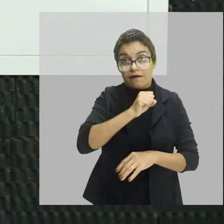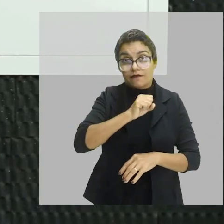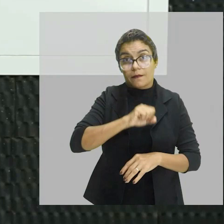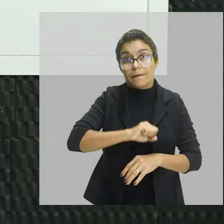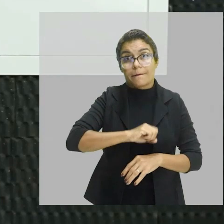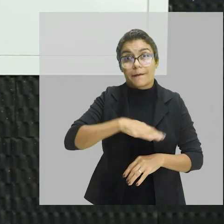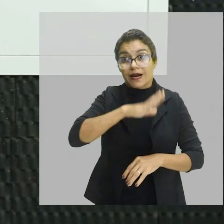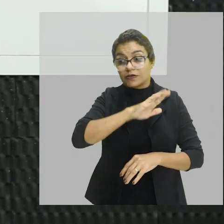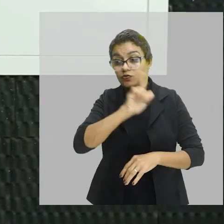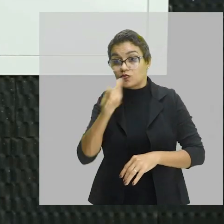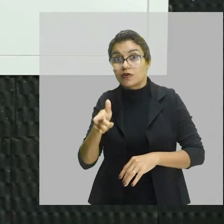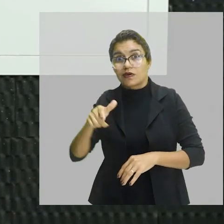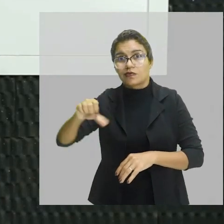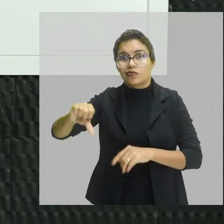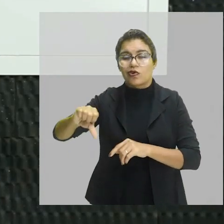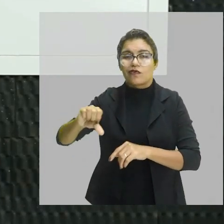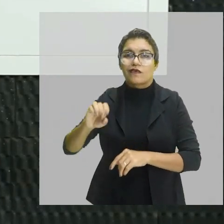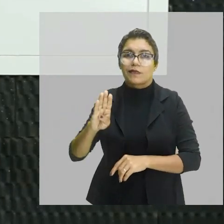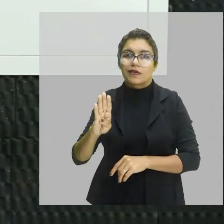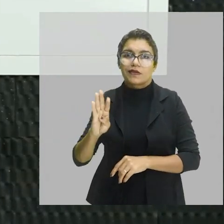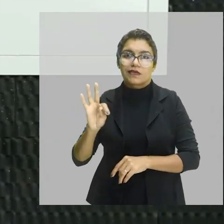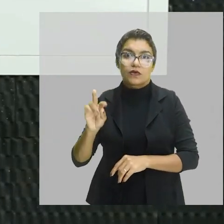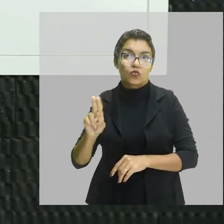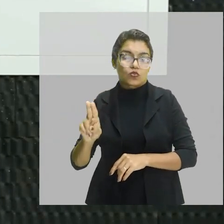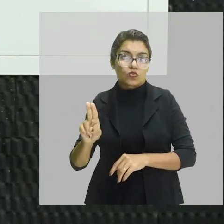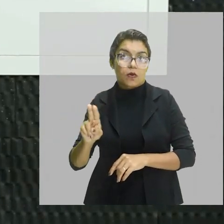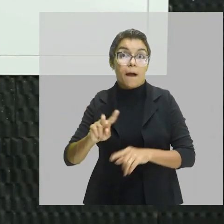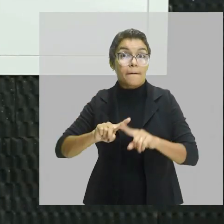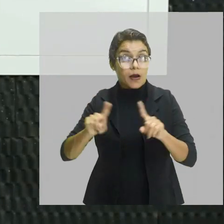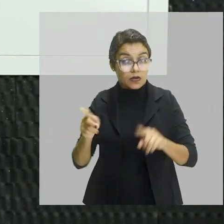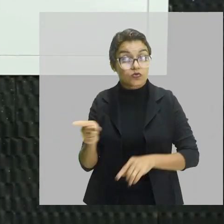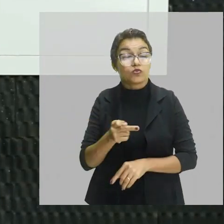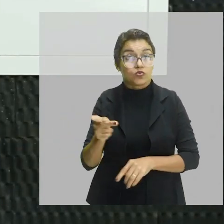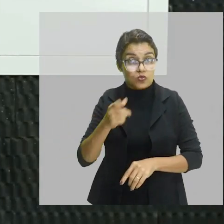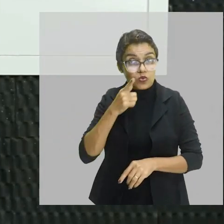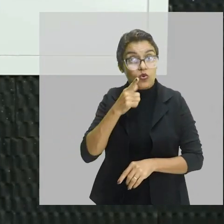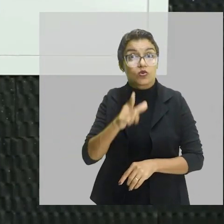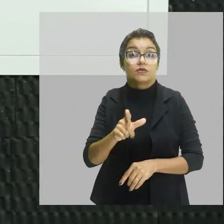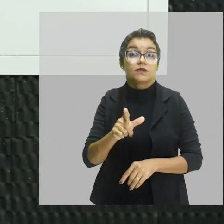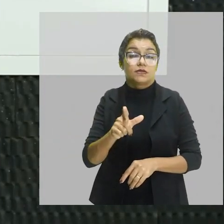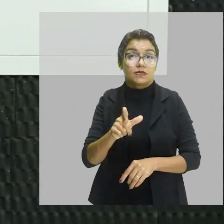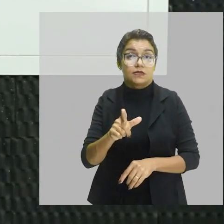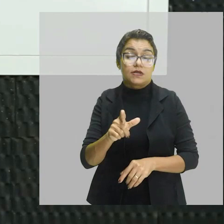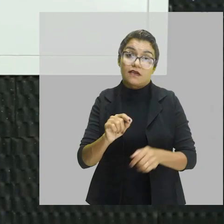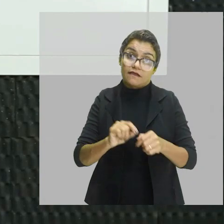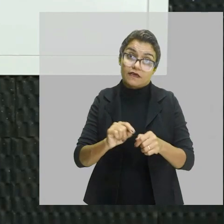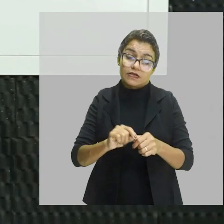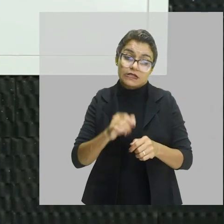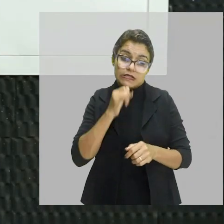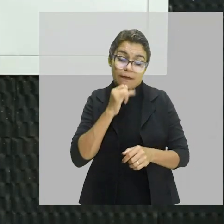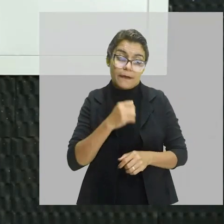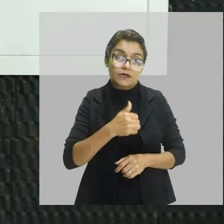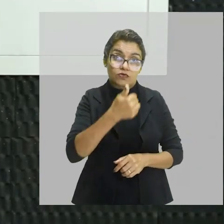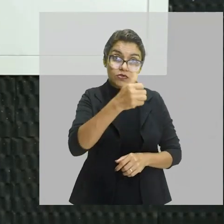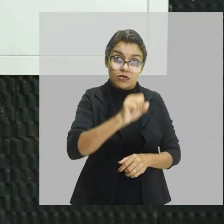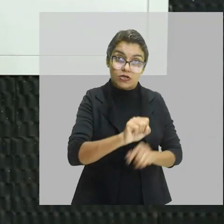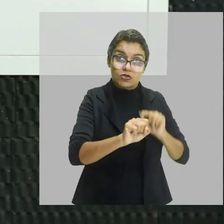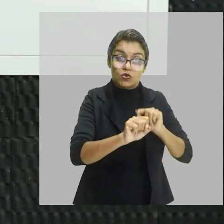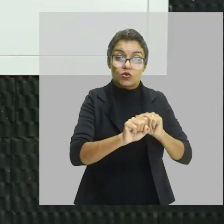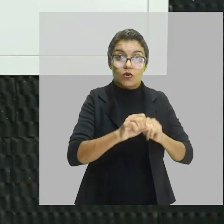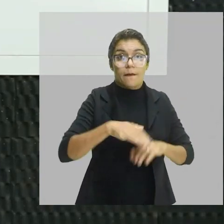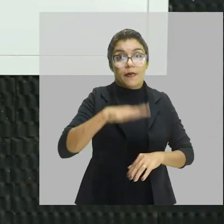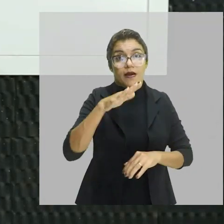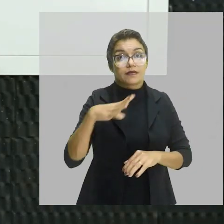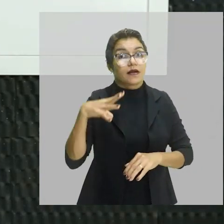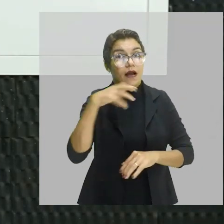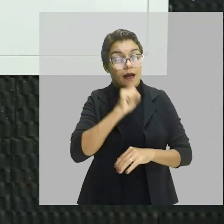mil BTUs, certo? Mas os dois conseguem fazer a mesma coisa. Porém, o de 18 faz mais